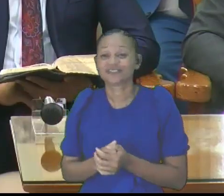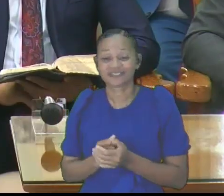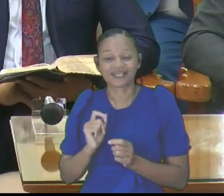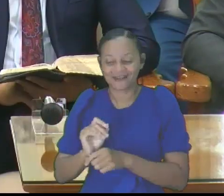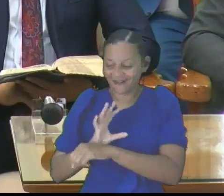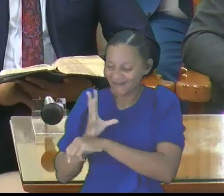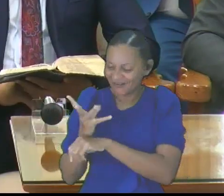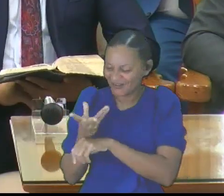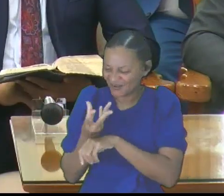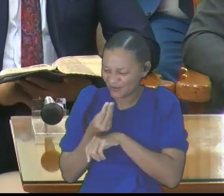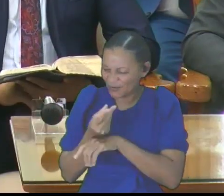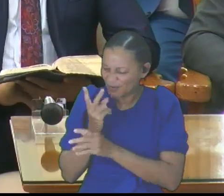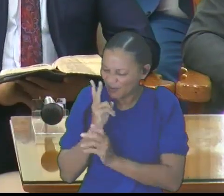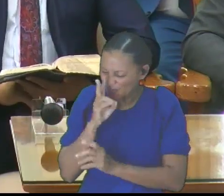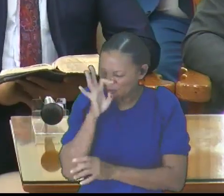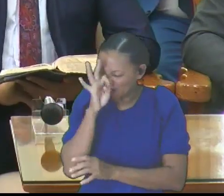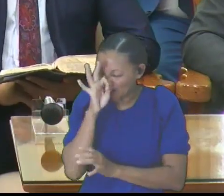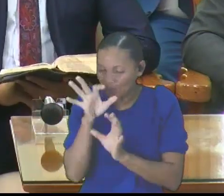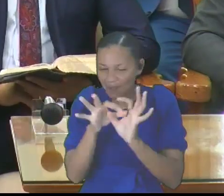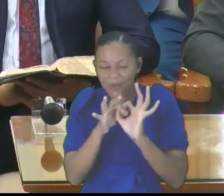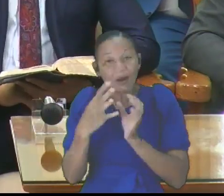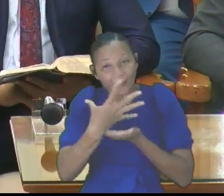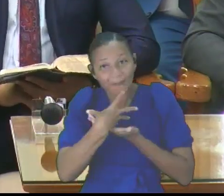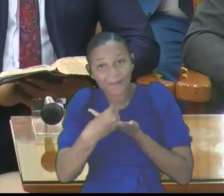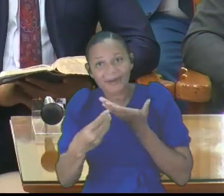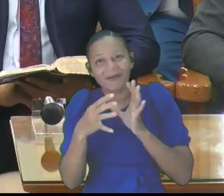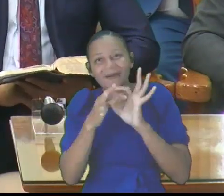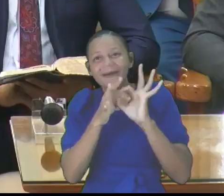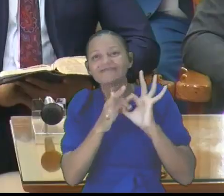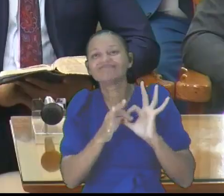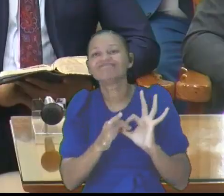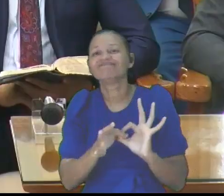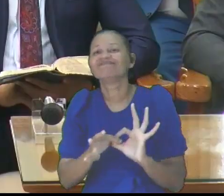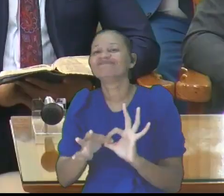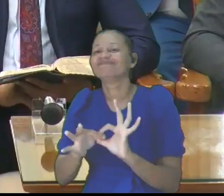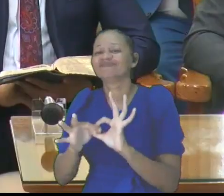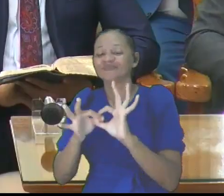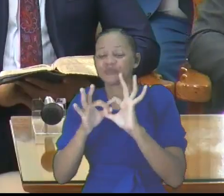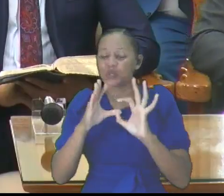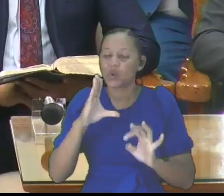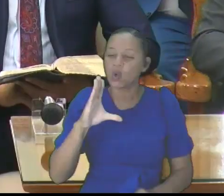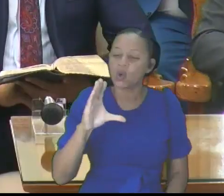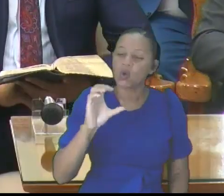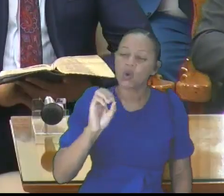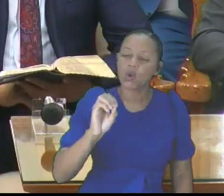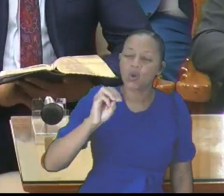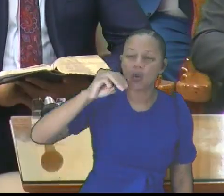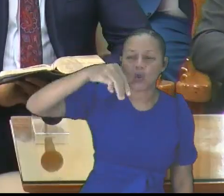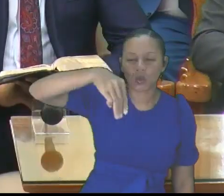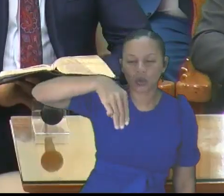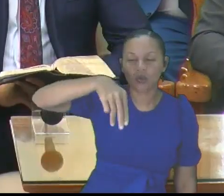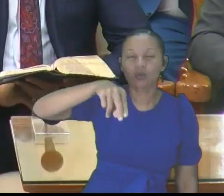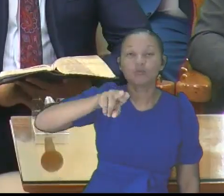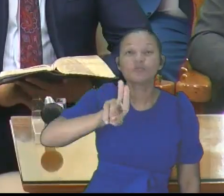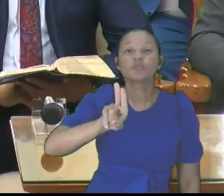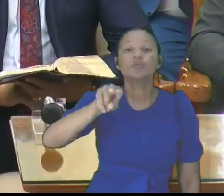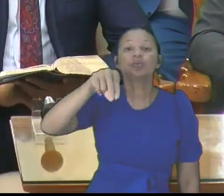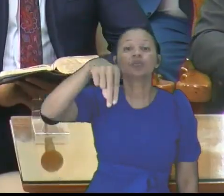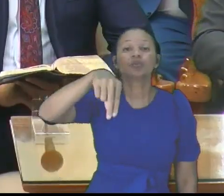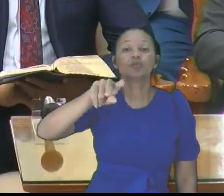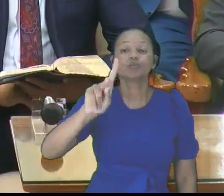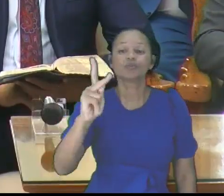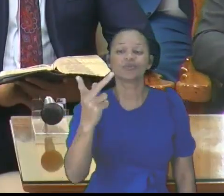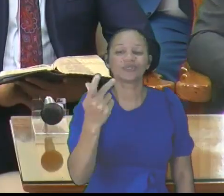comunhão. Repita comigo, comunhão. Comunhão. Muita gente pensa que a comunhão é a